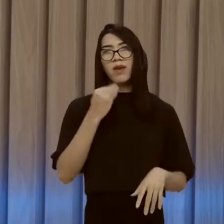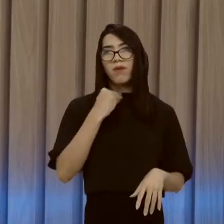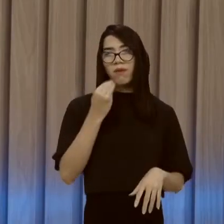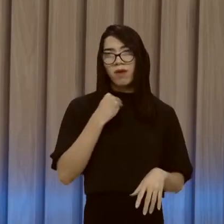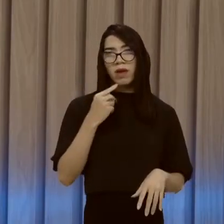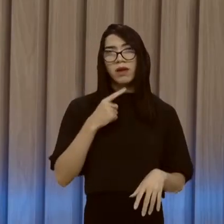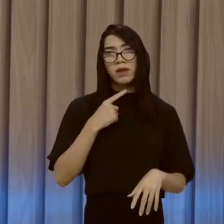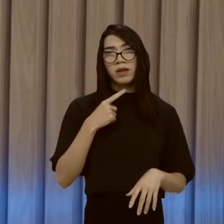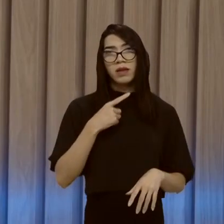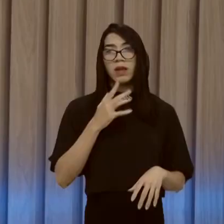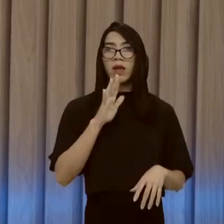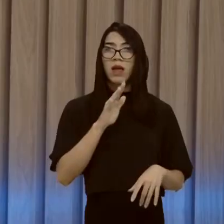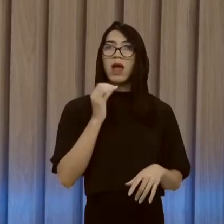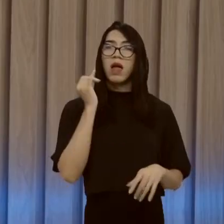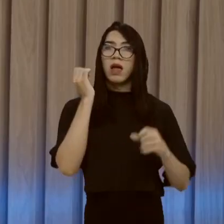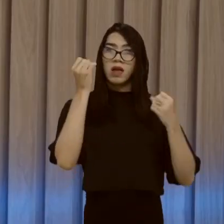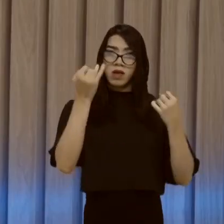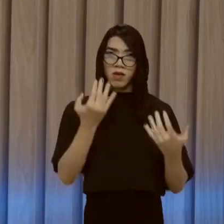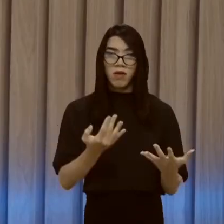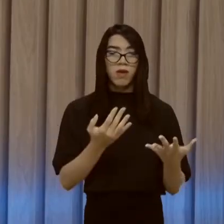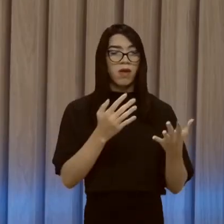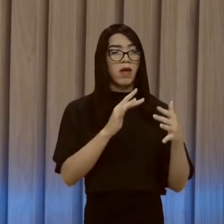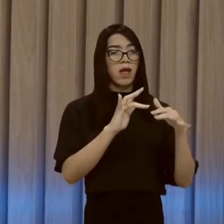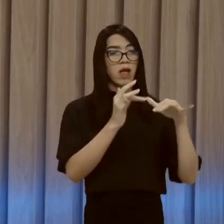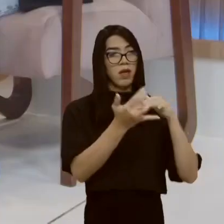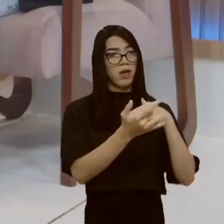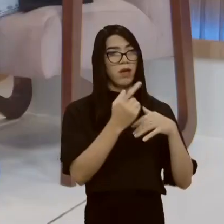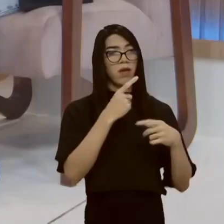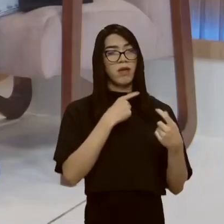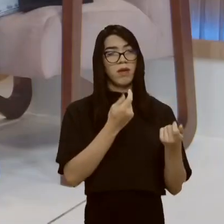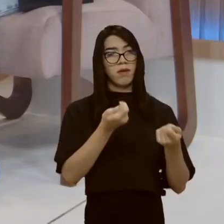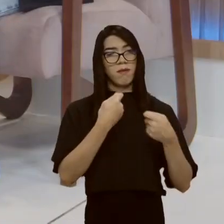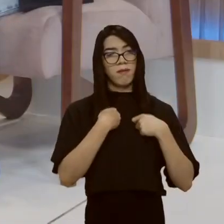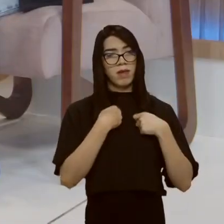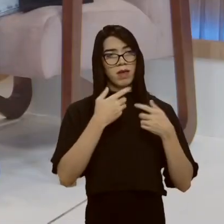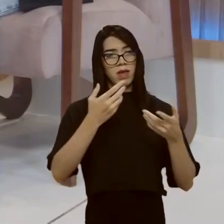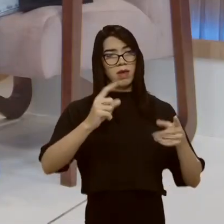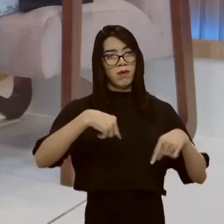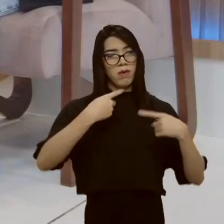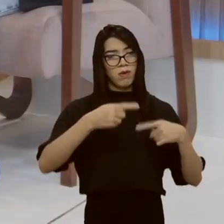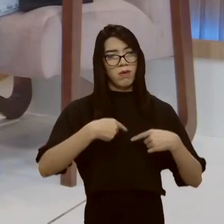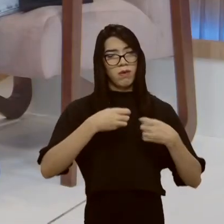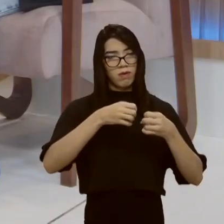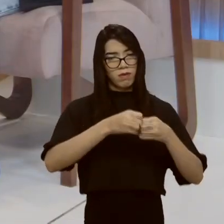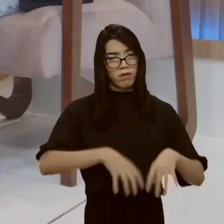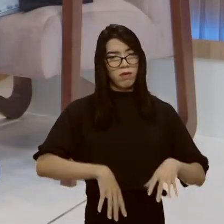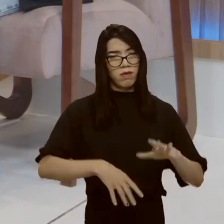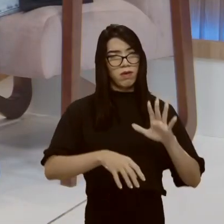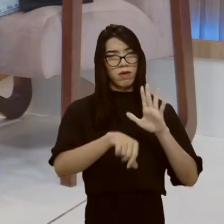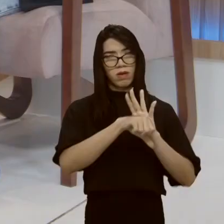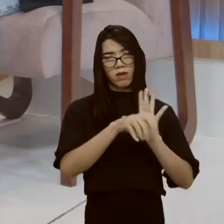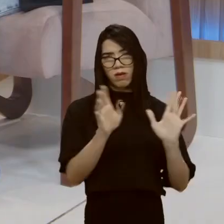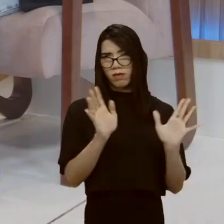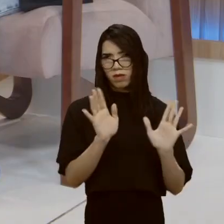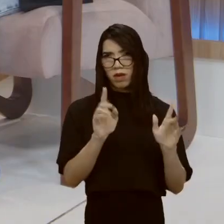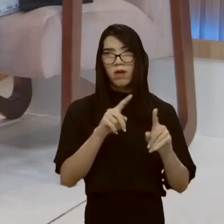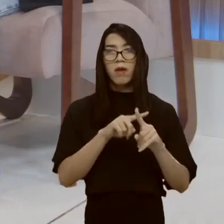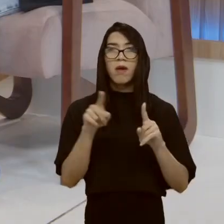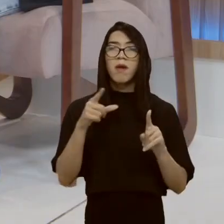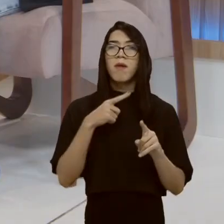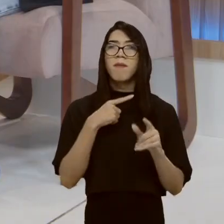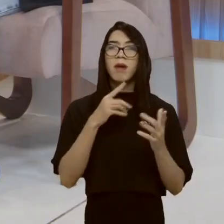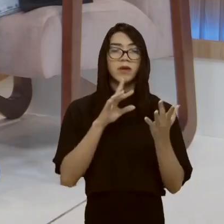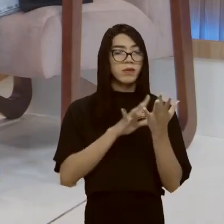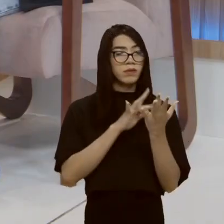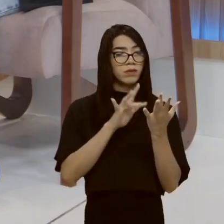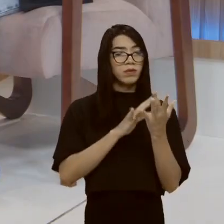só não causam esse crime, essas atitudes. Mas ali existem influências externas, influências também dos jogos, né? Porque a criança ela tá ali